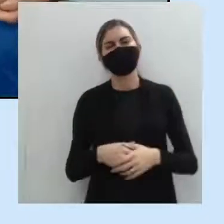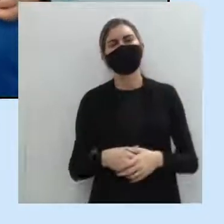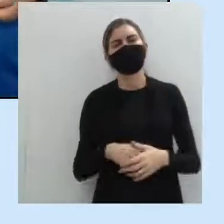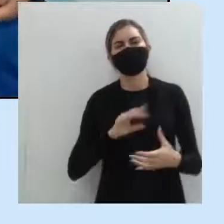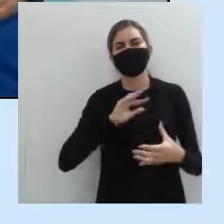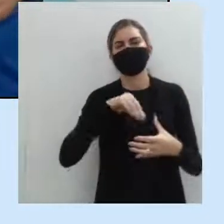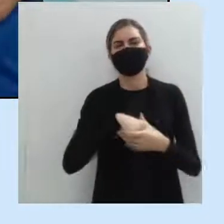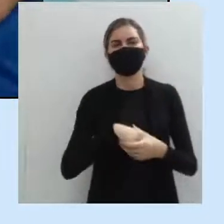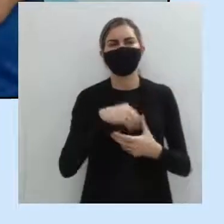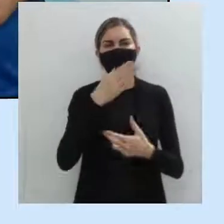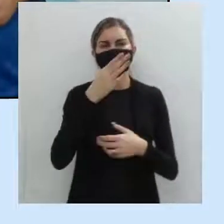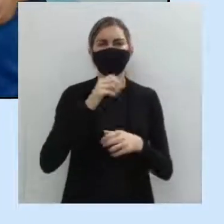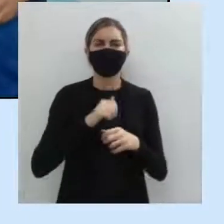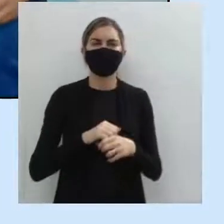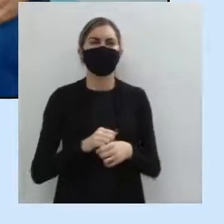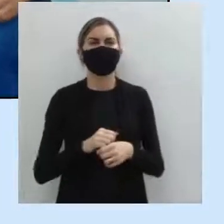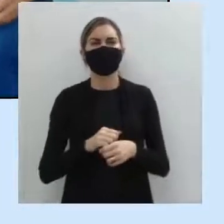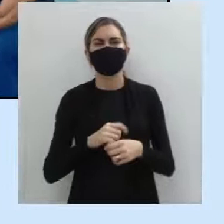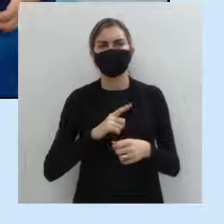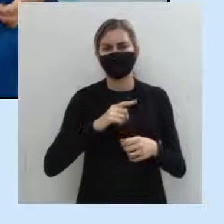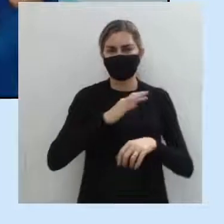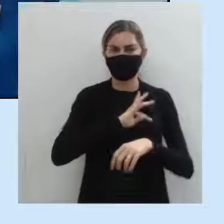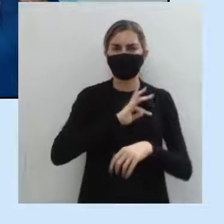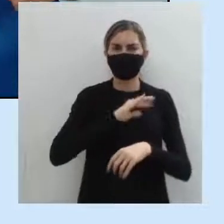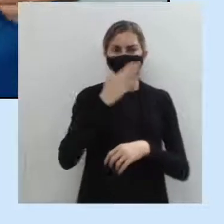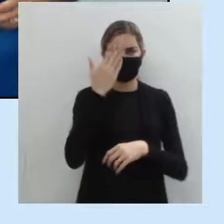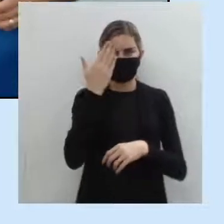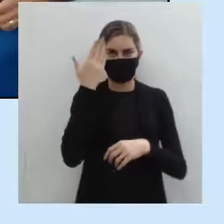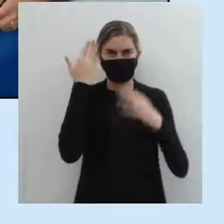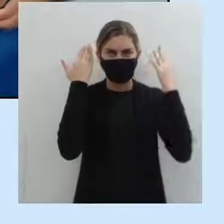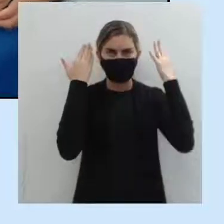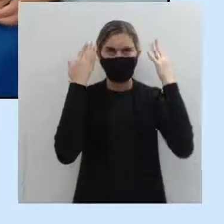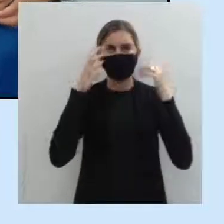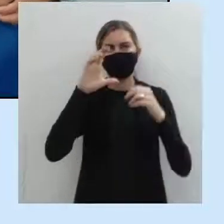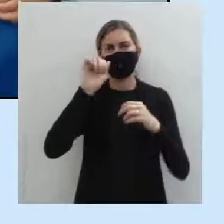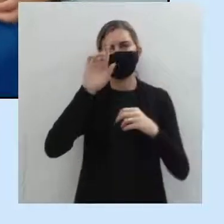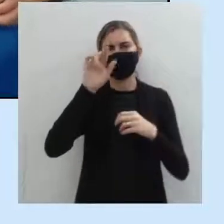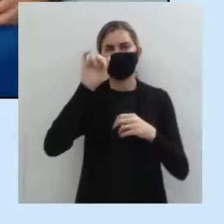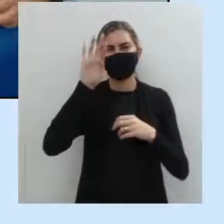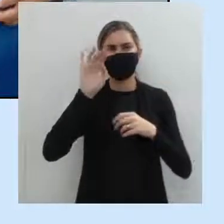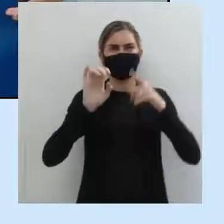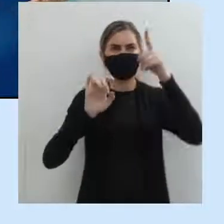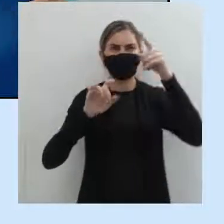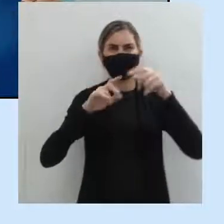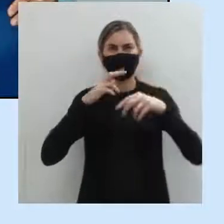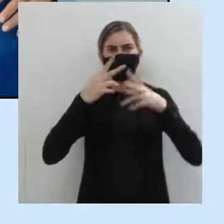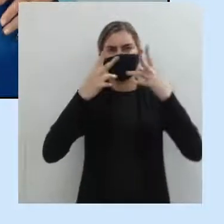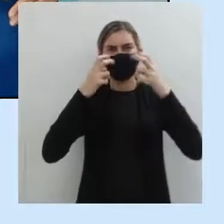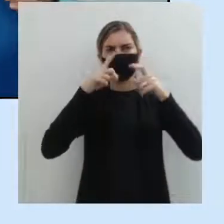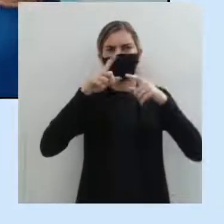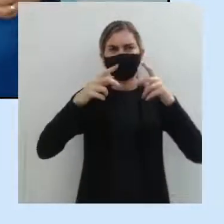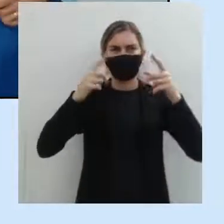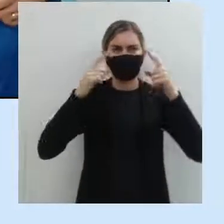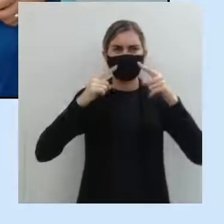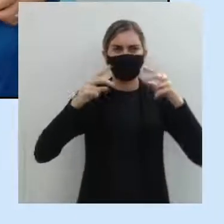ginástica dentro desses fundamento dessas técnicas. Acima tem o karatê e você percebe que tem um embate entre dois lutadores,